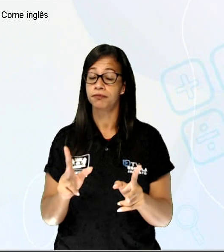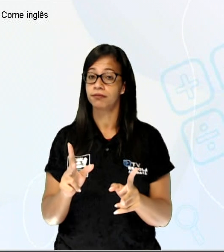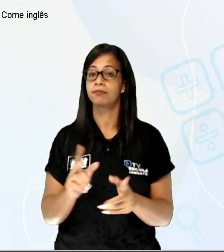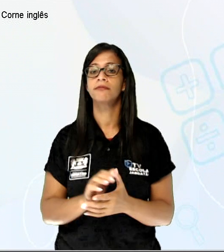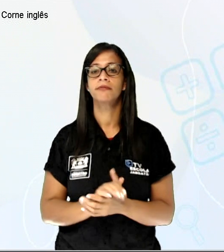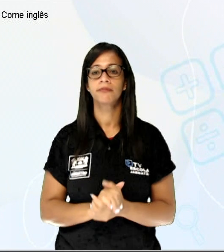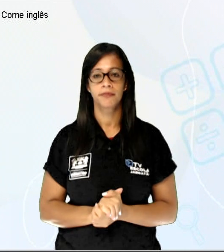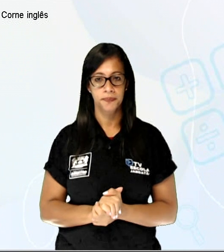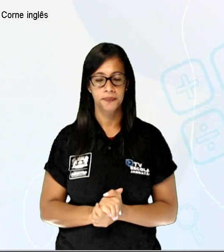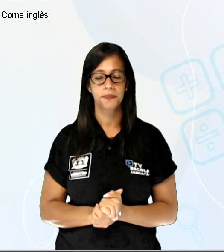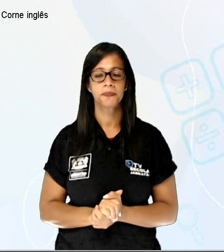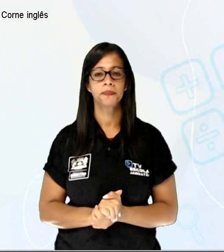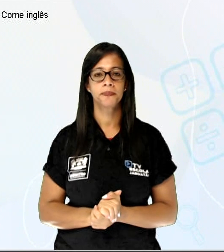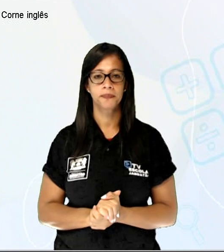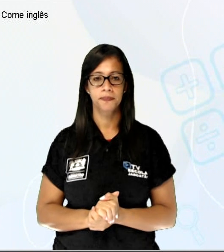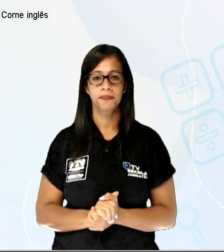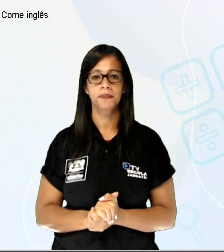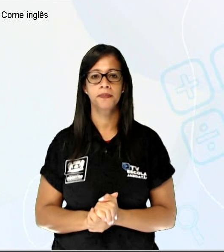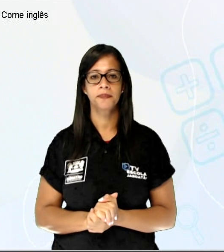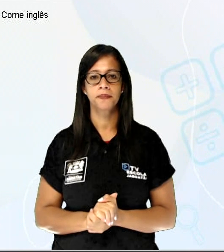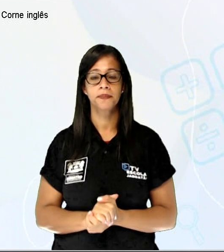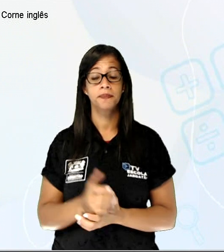Agora temos o oboé.